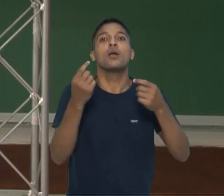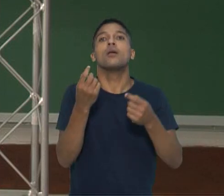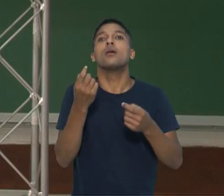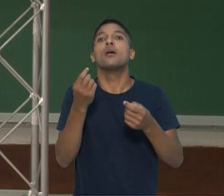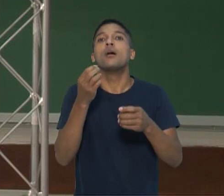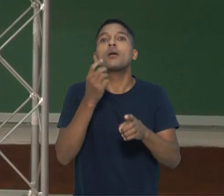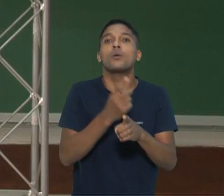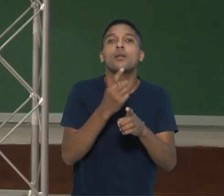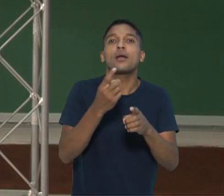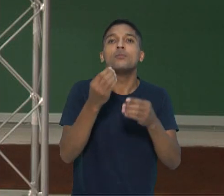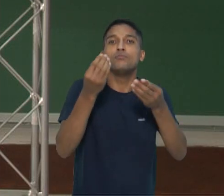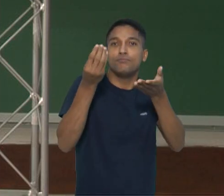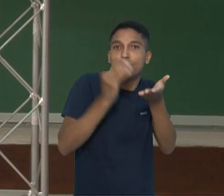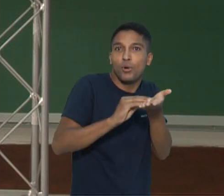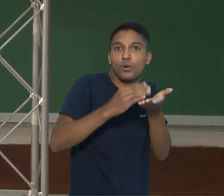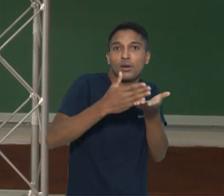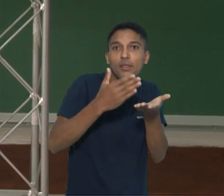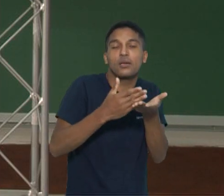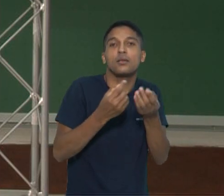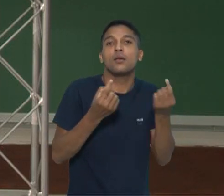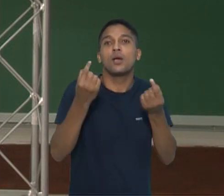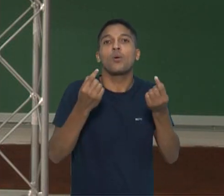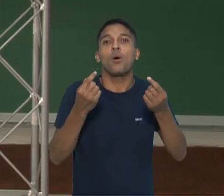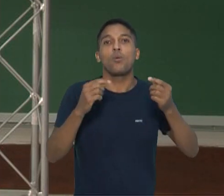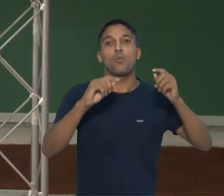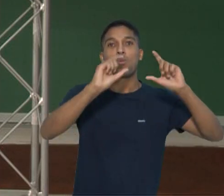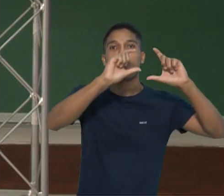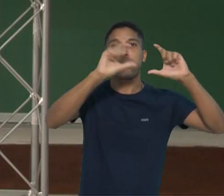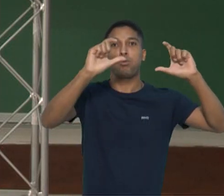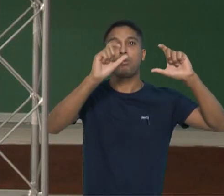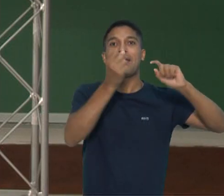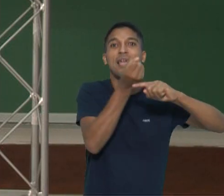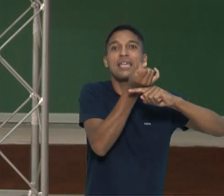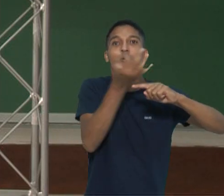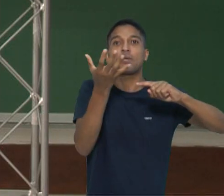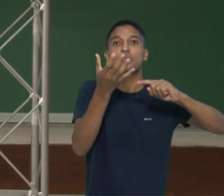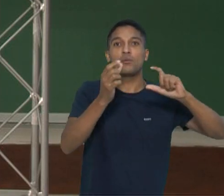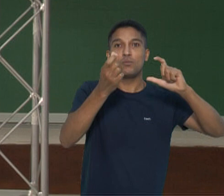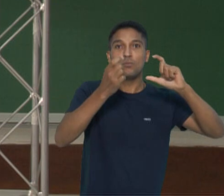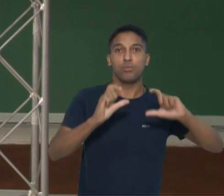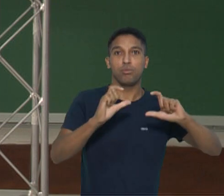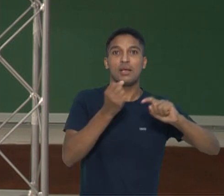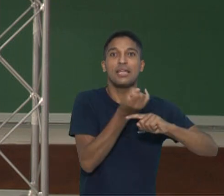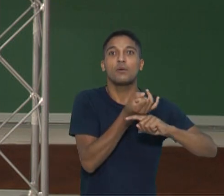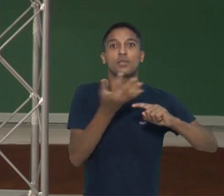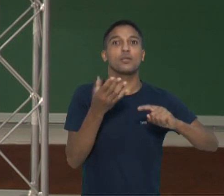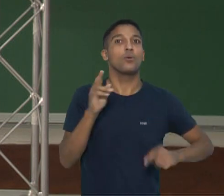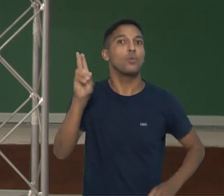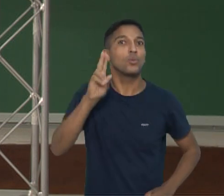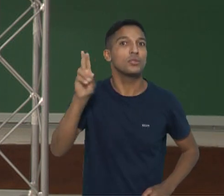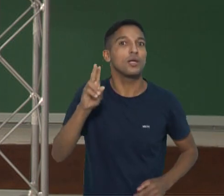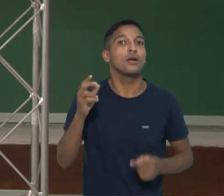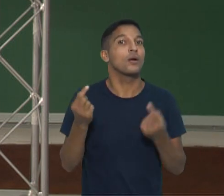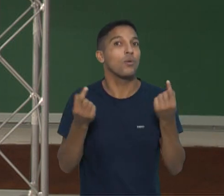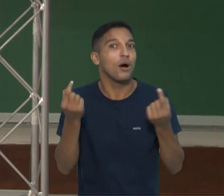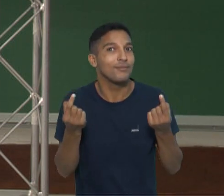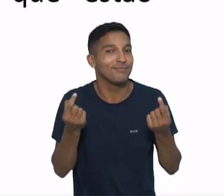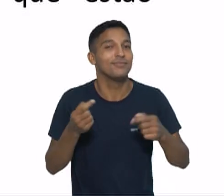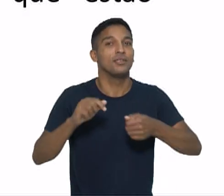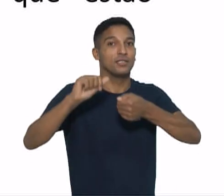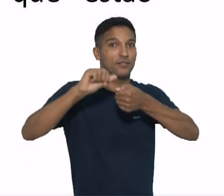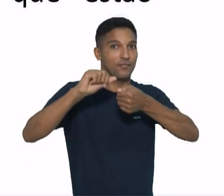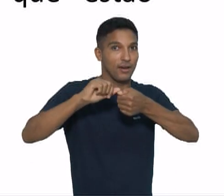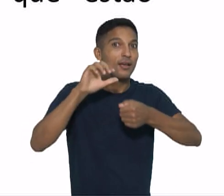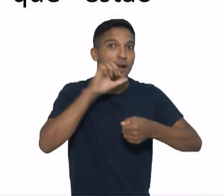é a informação que está faltando para escrever essa equação. Faz aí bem rapidinho que a gente já volta para ver se você fez certo.